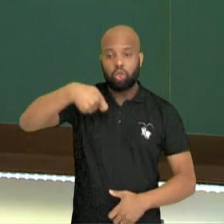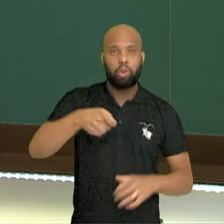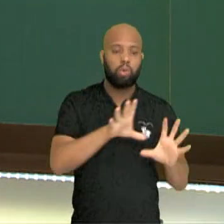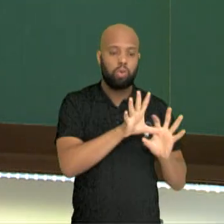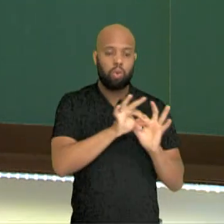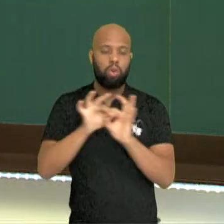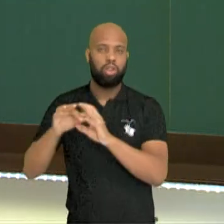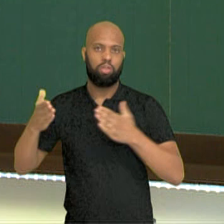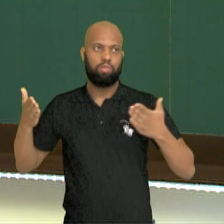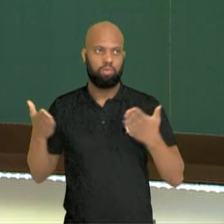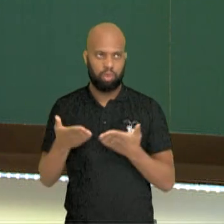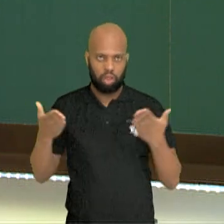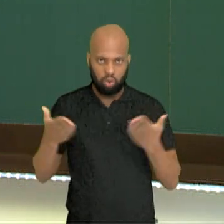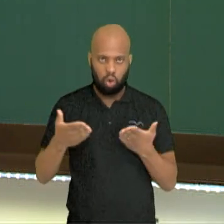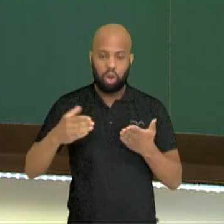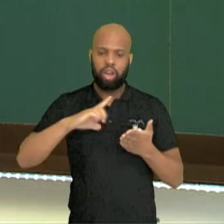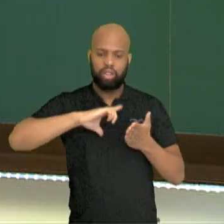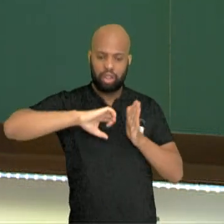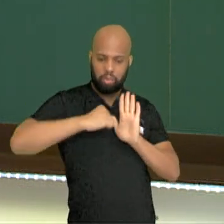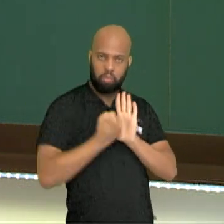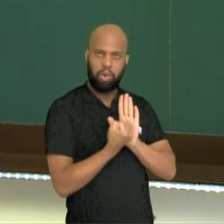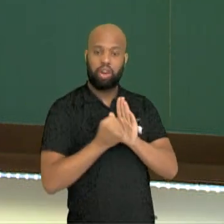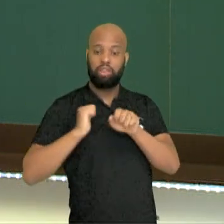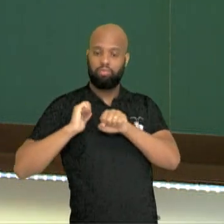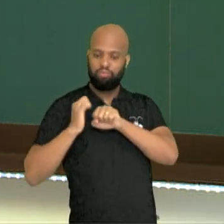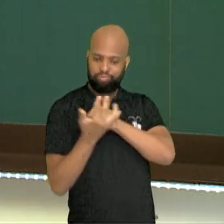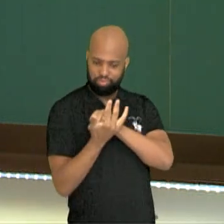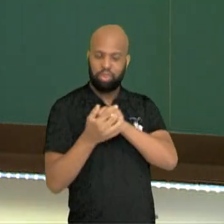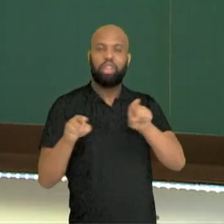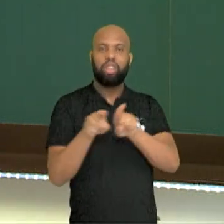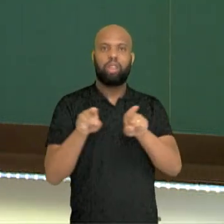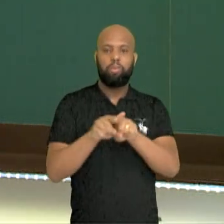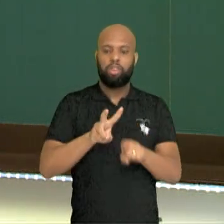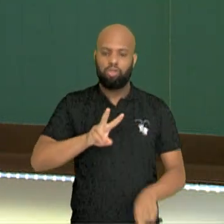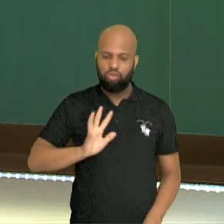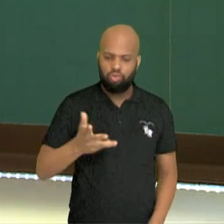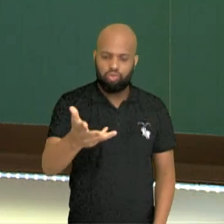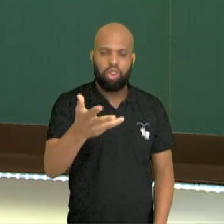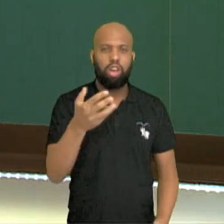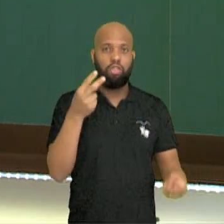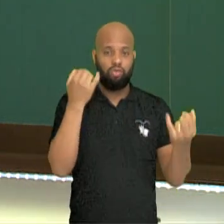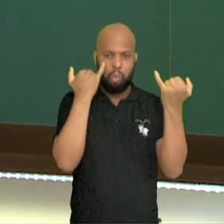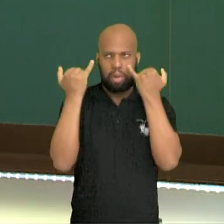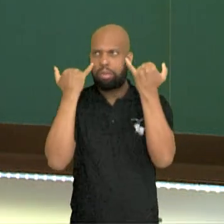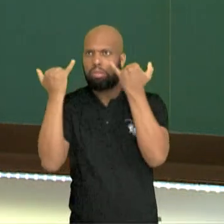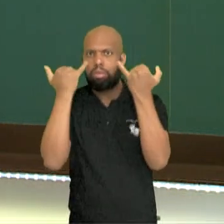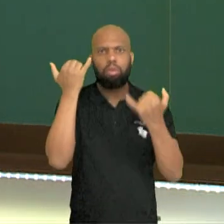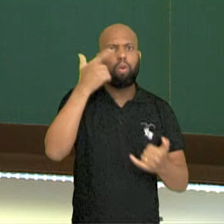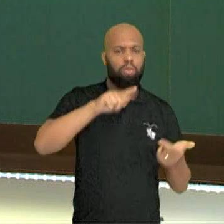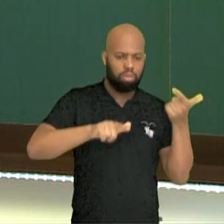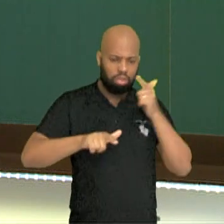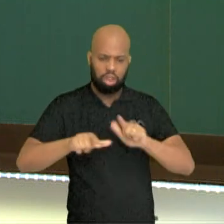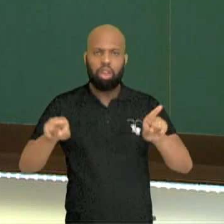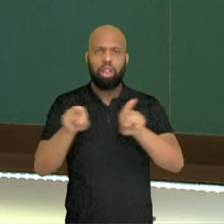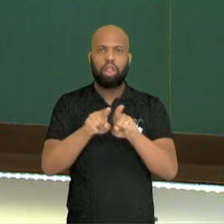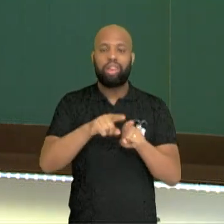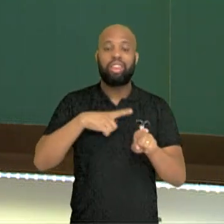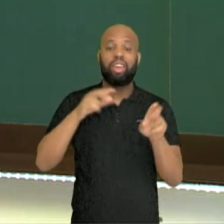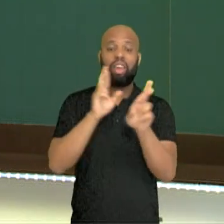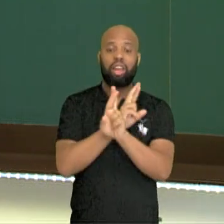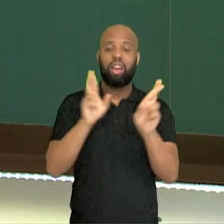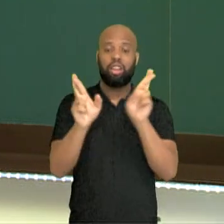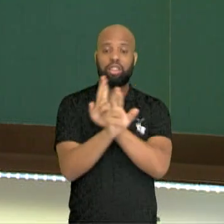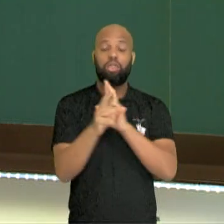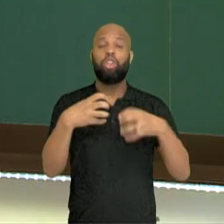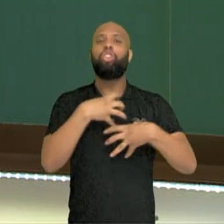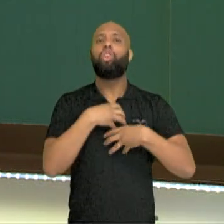atual, marcado pela pandemia, pela velocidade das informações, pelas relações virtuais,